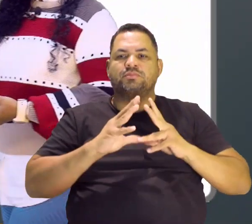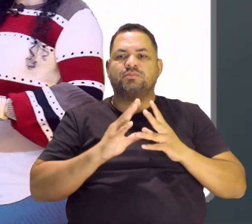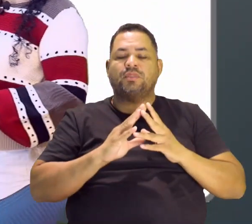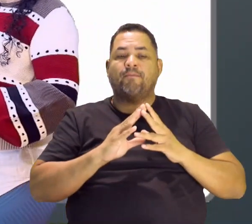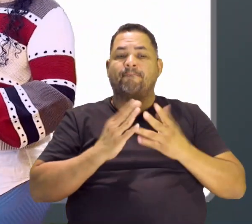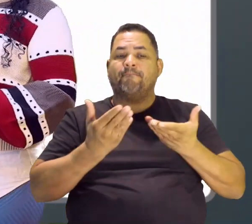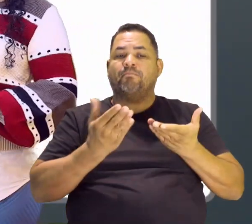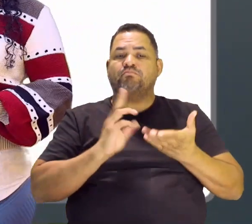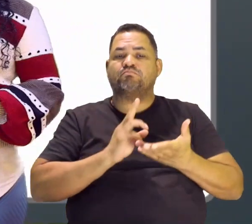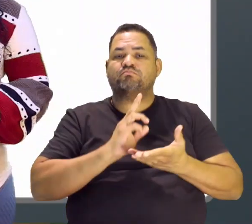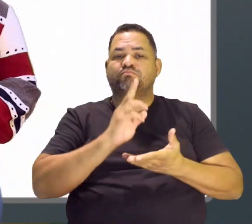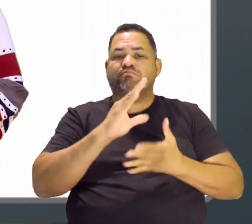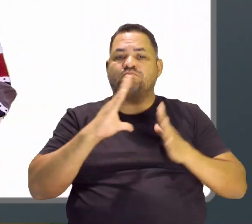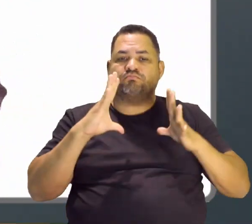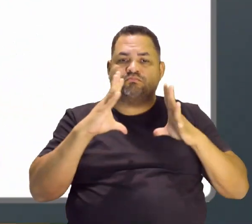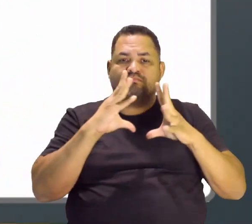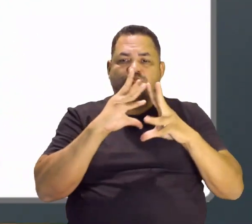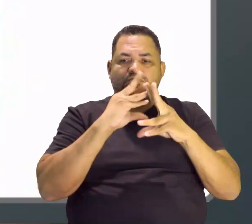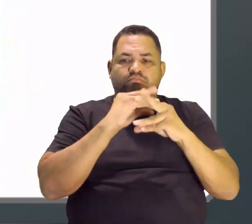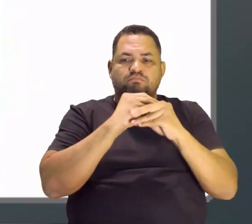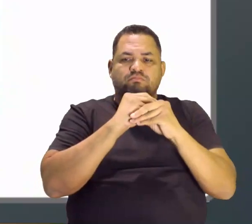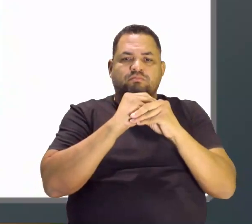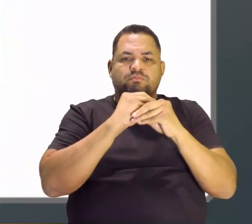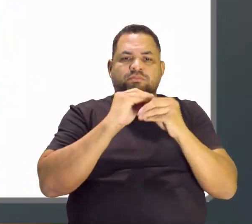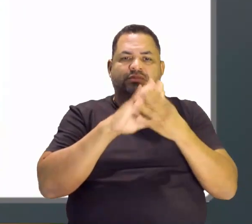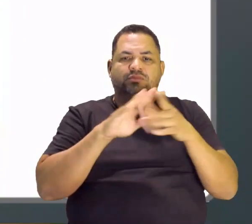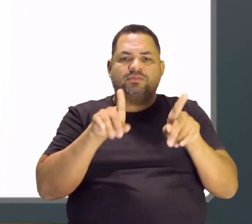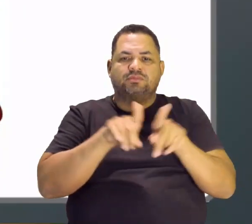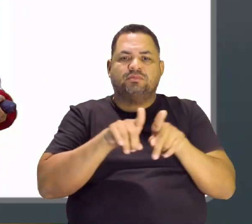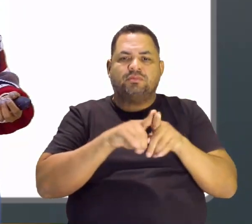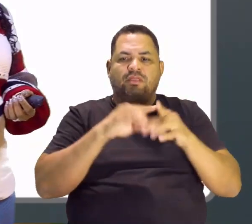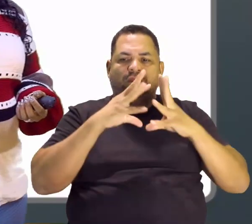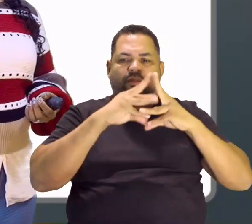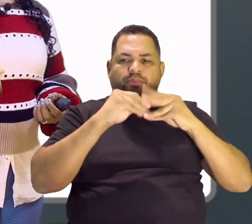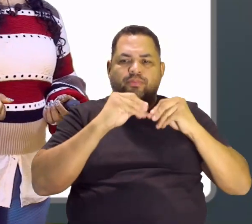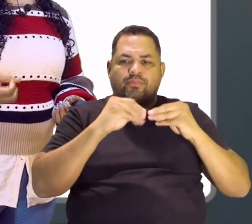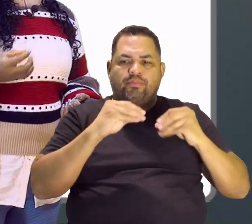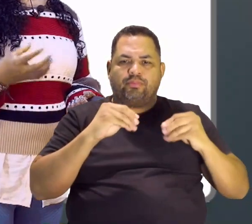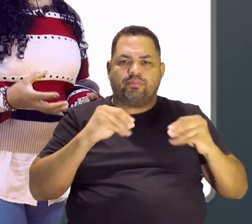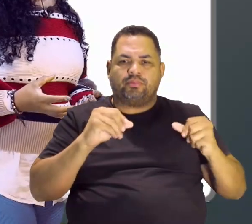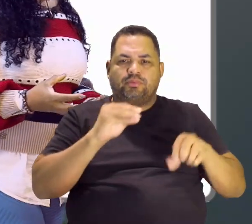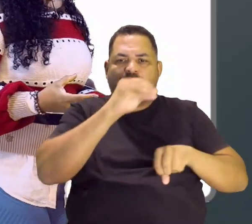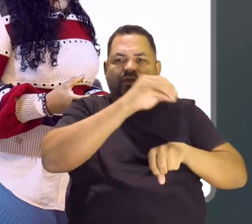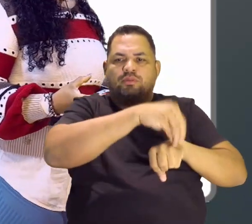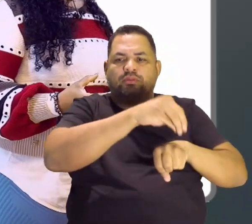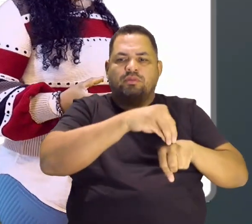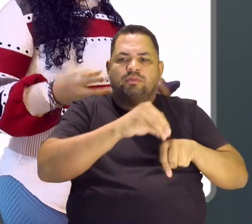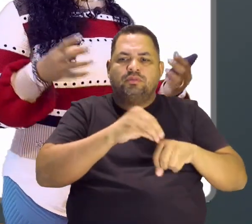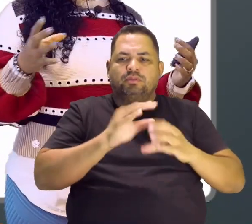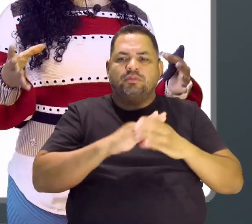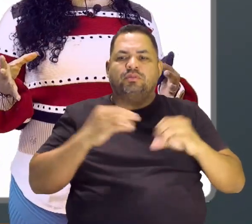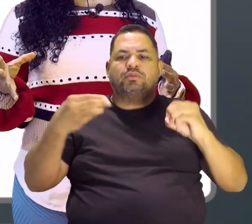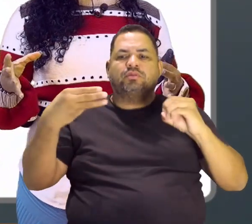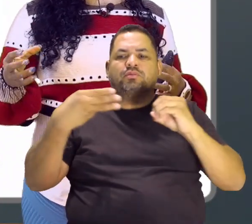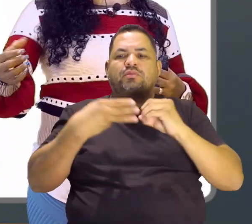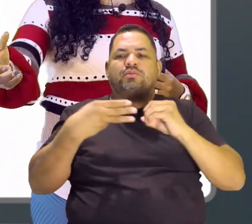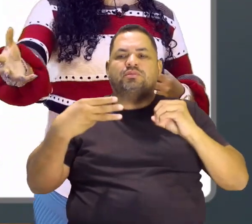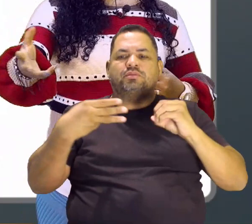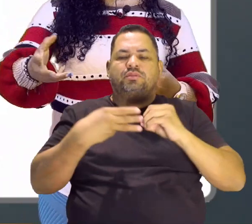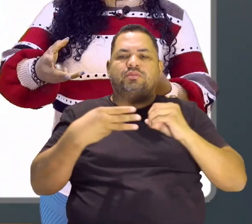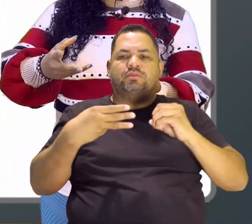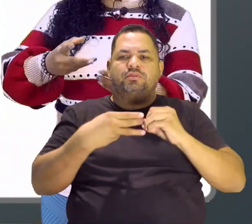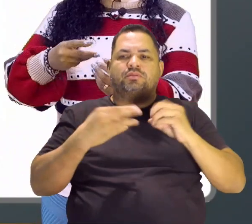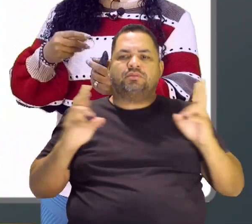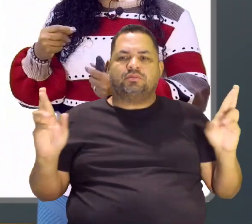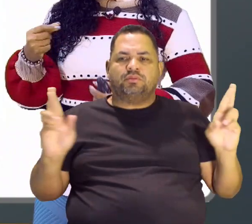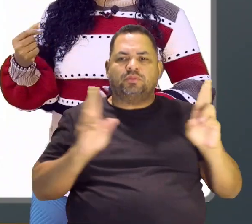pelos processos de síntese e degradação de nutrientes da célula. Então, essas reações vão